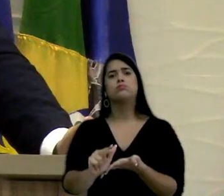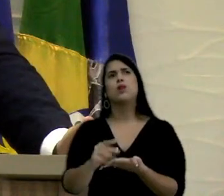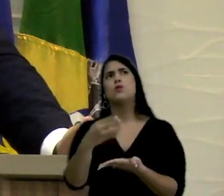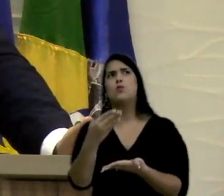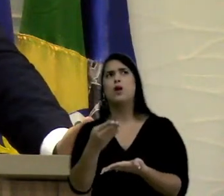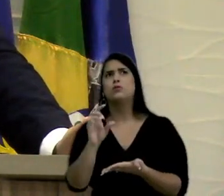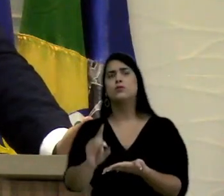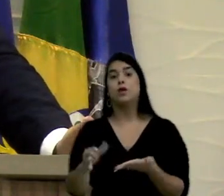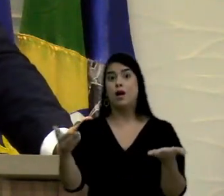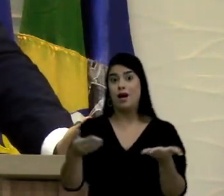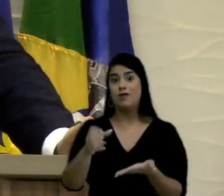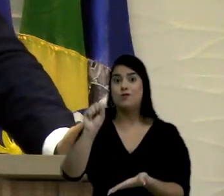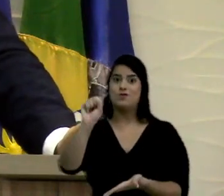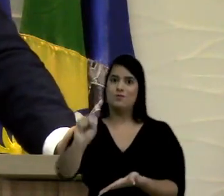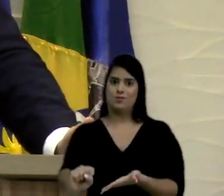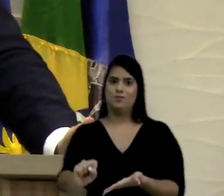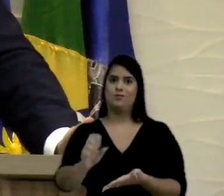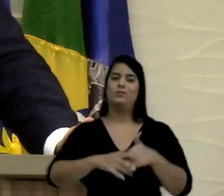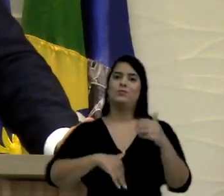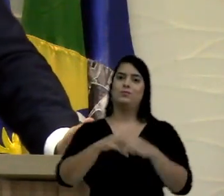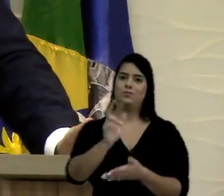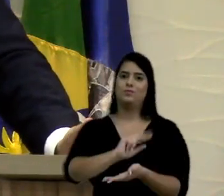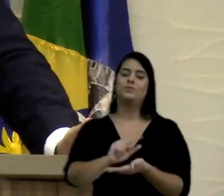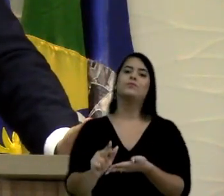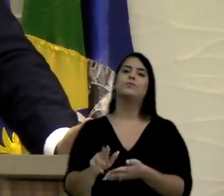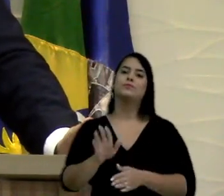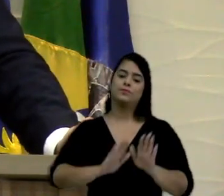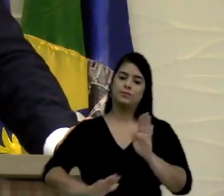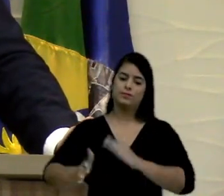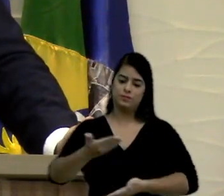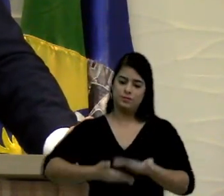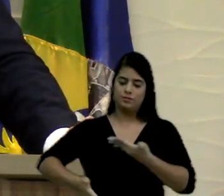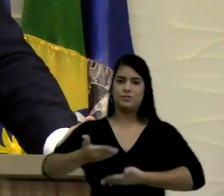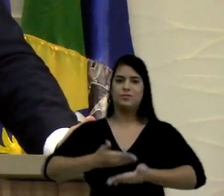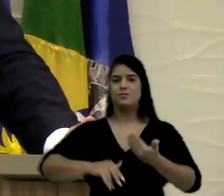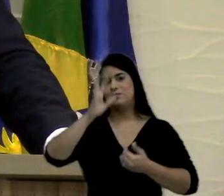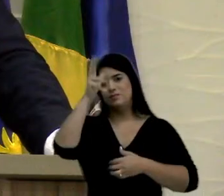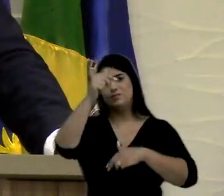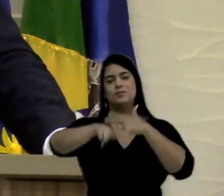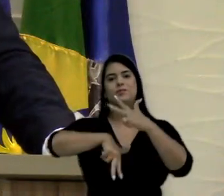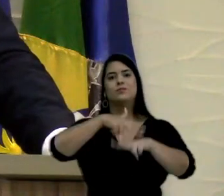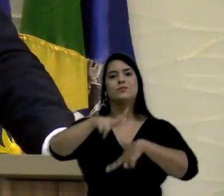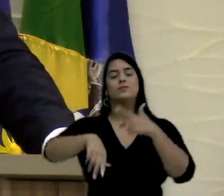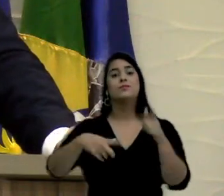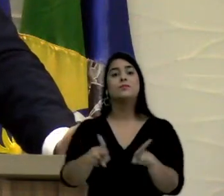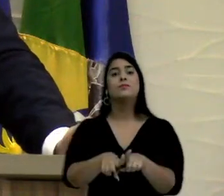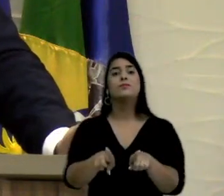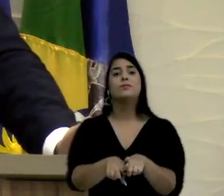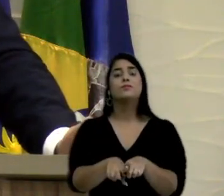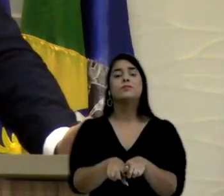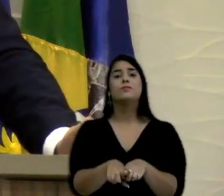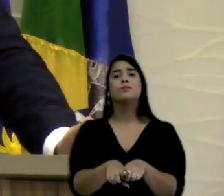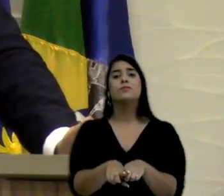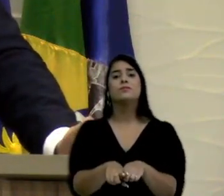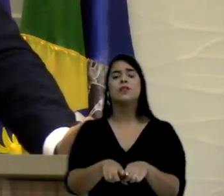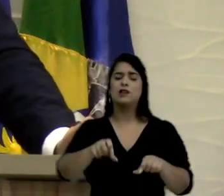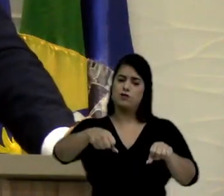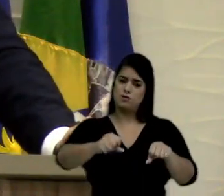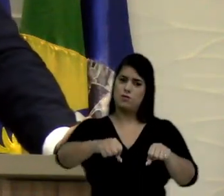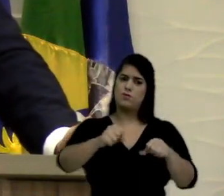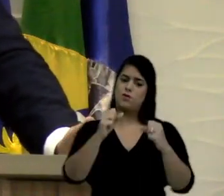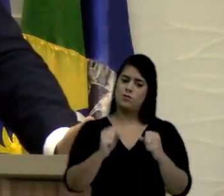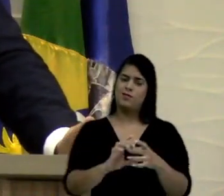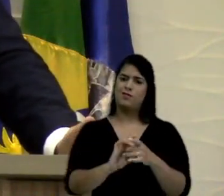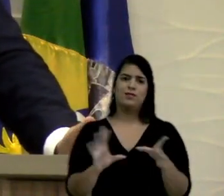funcionários agora são oito funcionários que estaram atendendo né São Bento do un inclusive tendo aí uma moto para que se